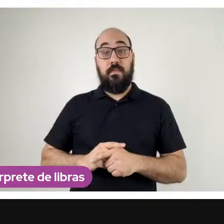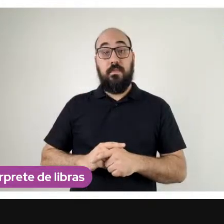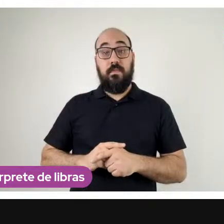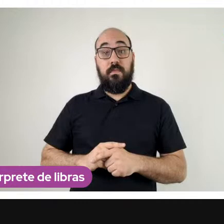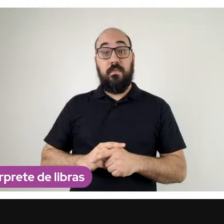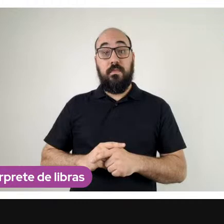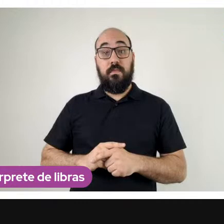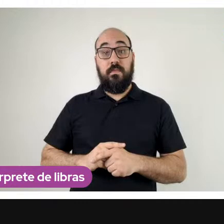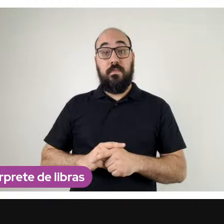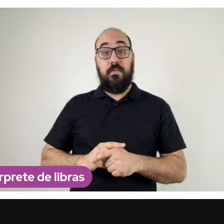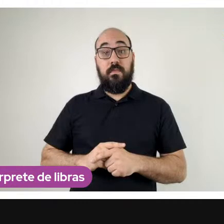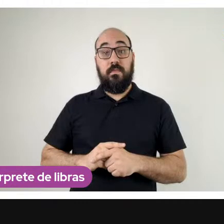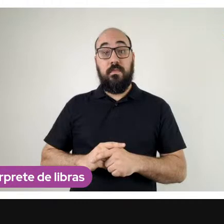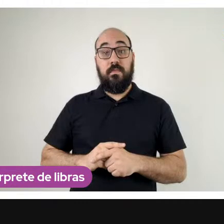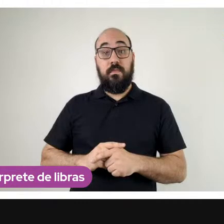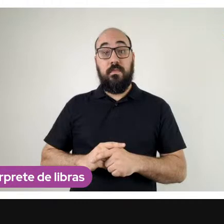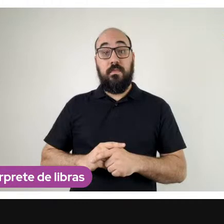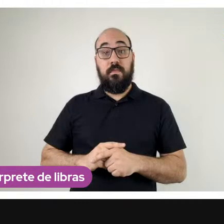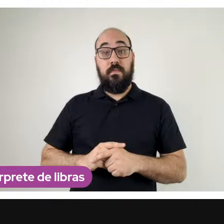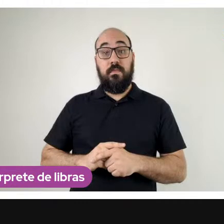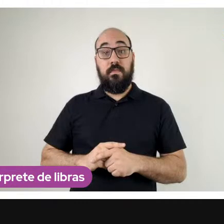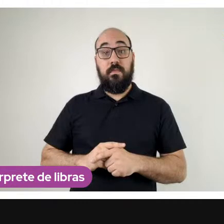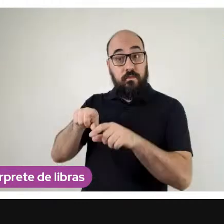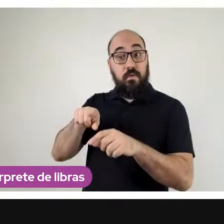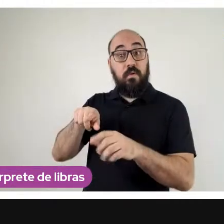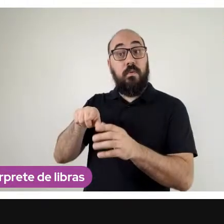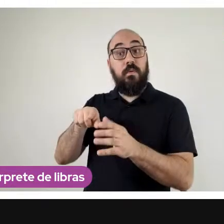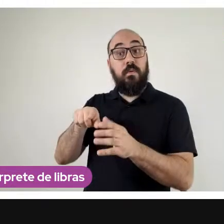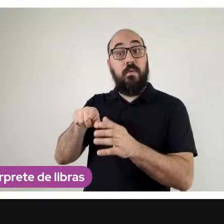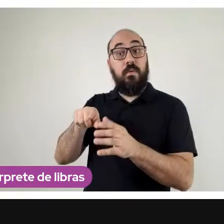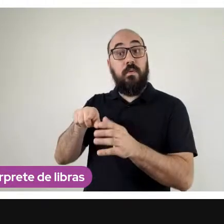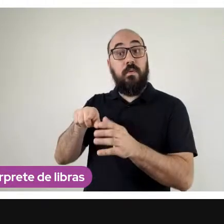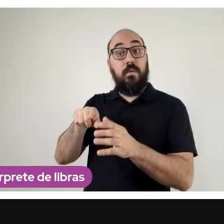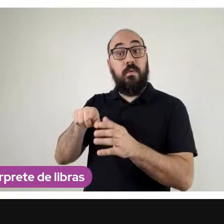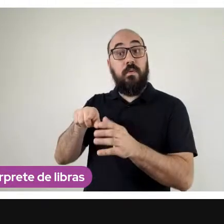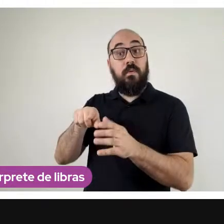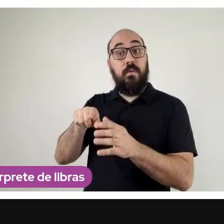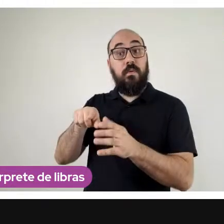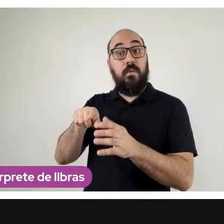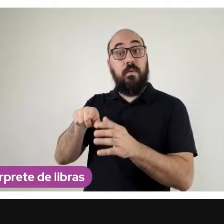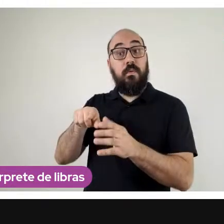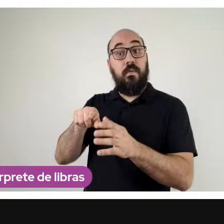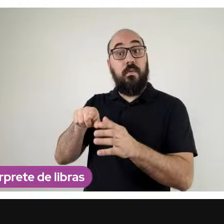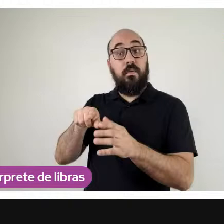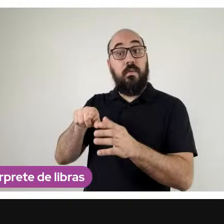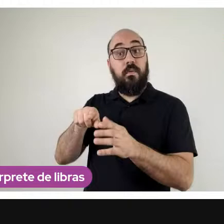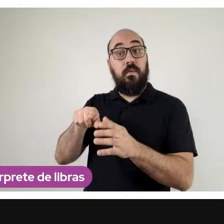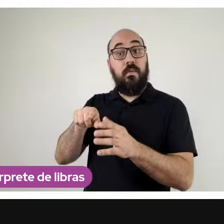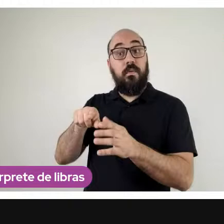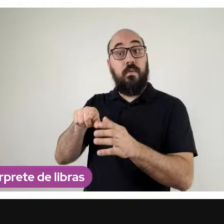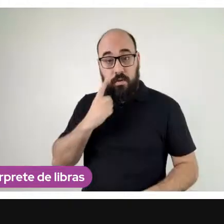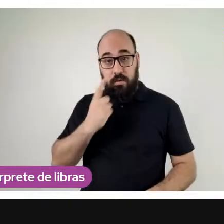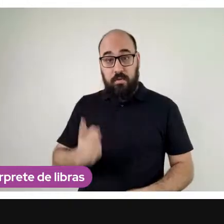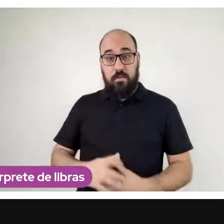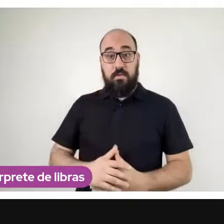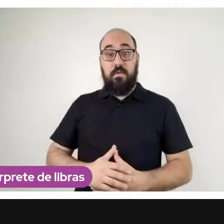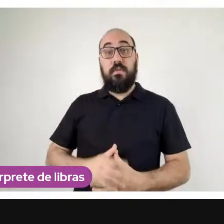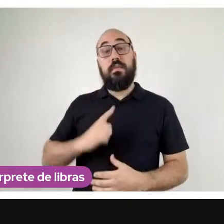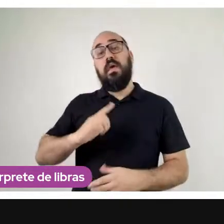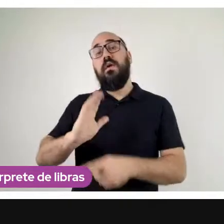Darme un minuto que lo busco. Tem alguns vídeos aqui, que eu não sei se é